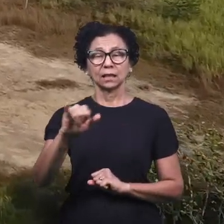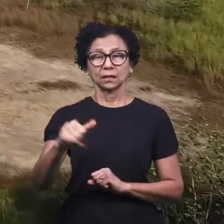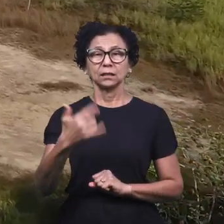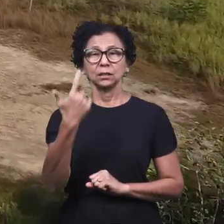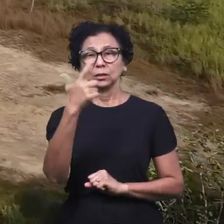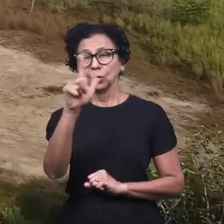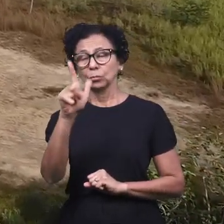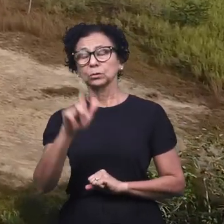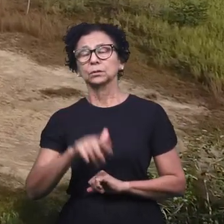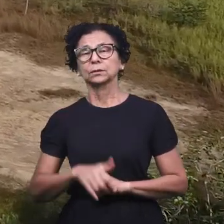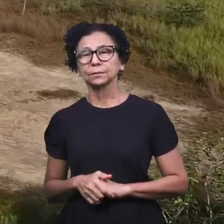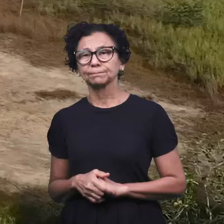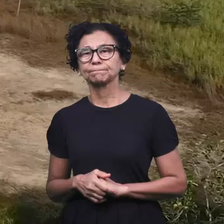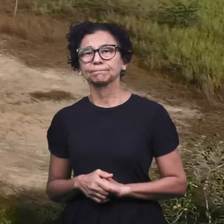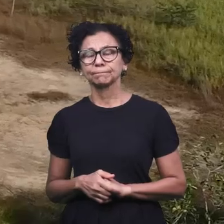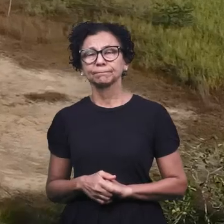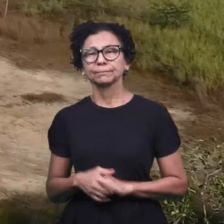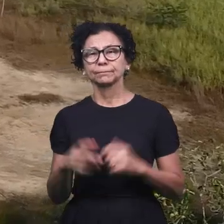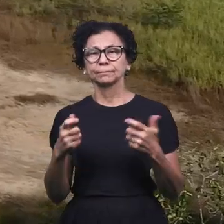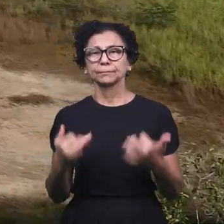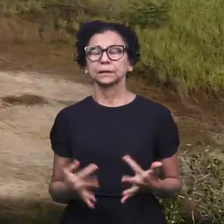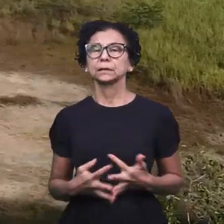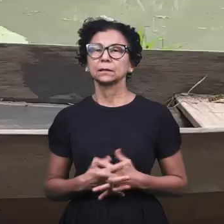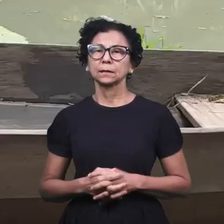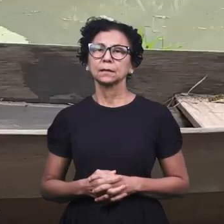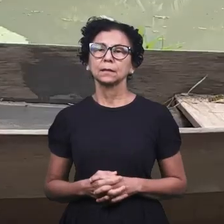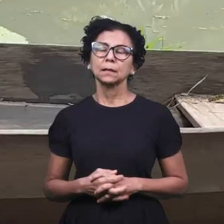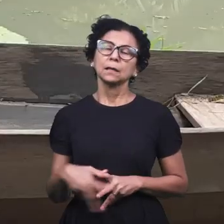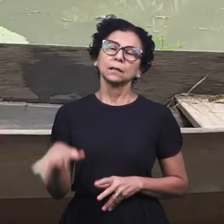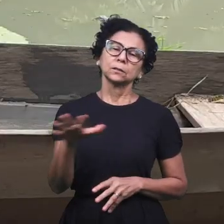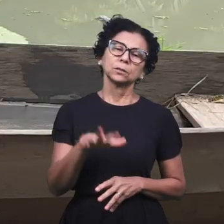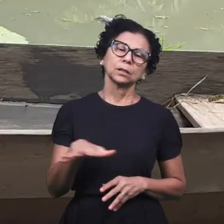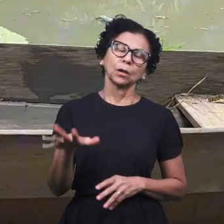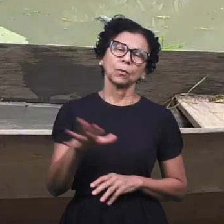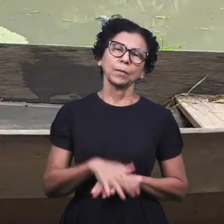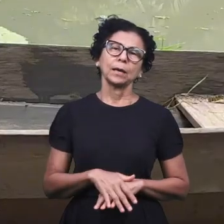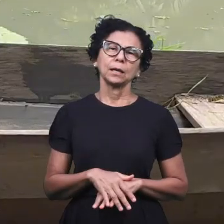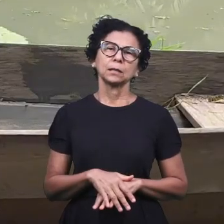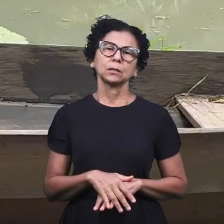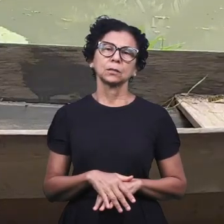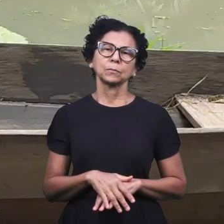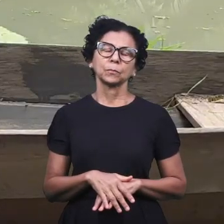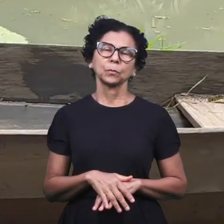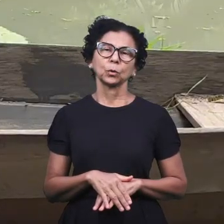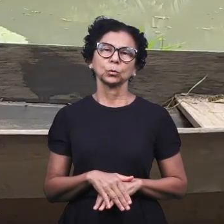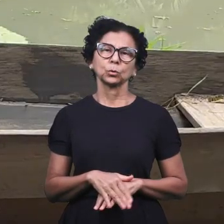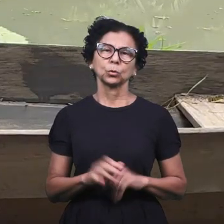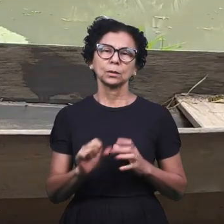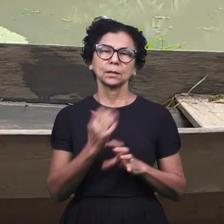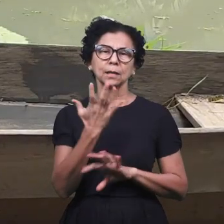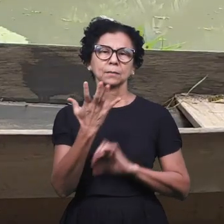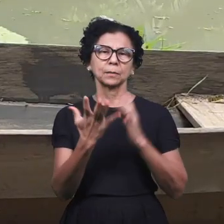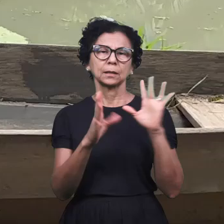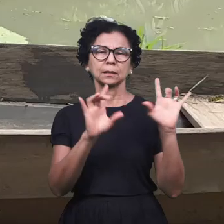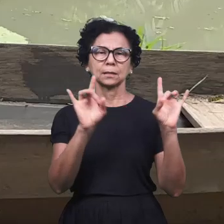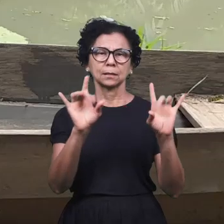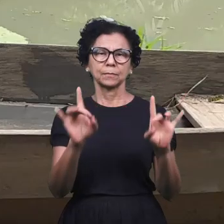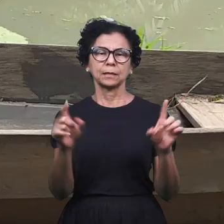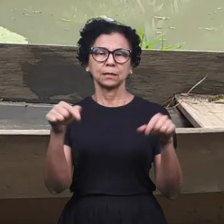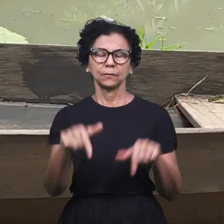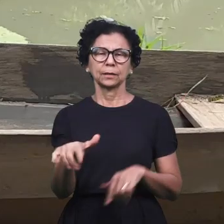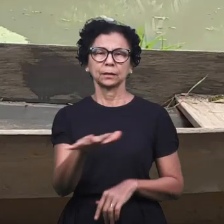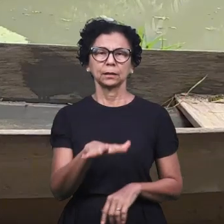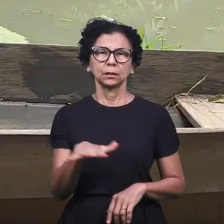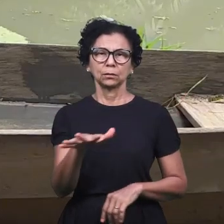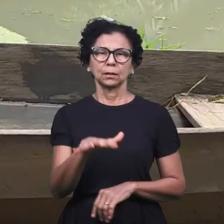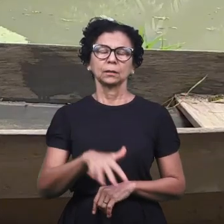Iria Cabral de Rodrigues explica esse prejuízo. Geralmente as nossas espécies nativas, elas são de áreas